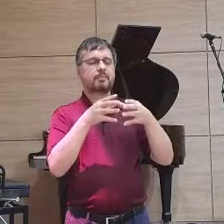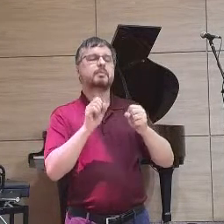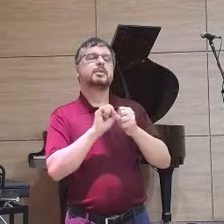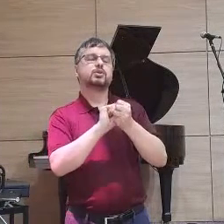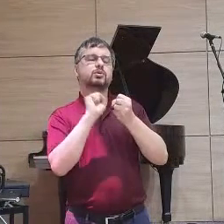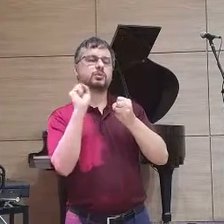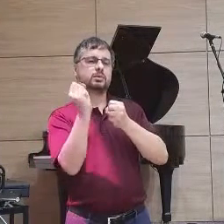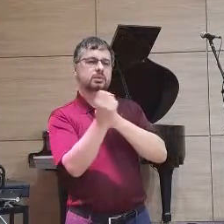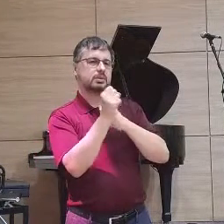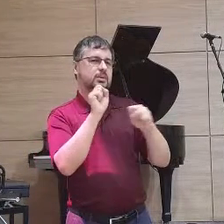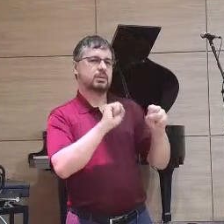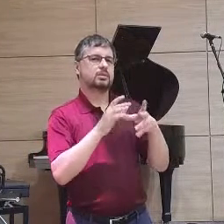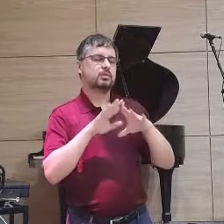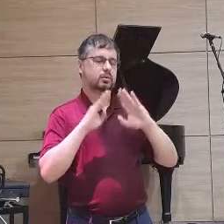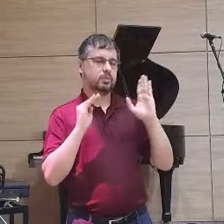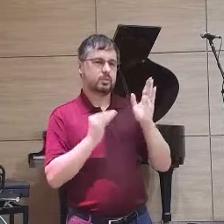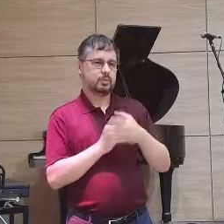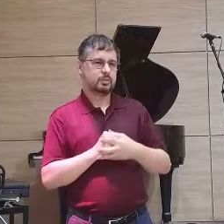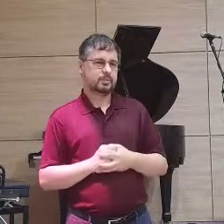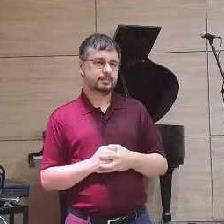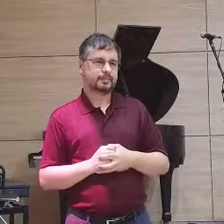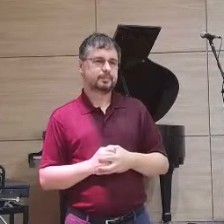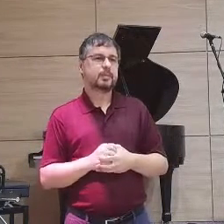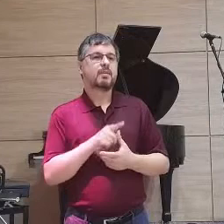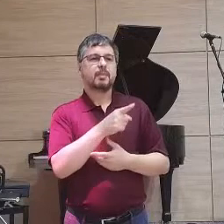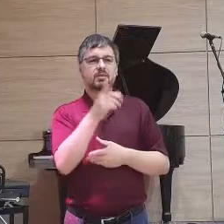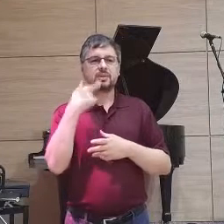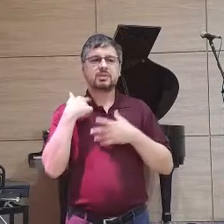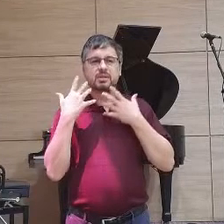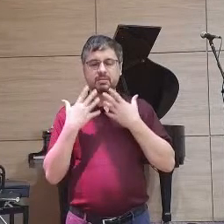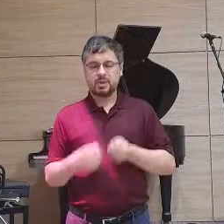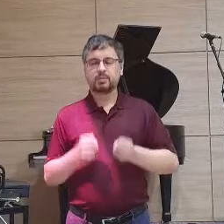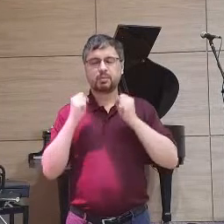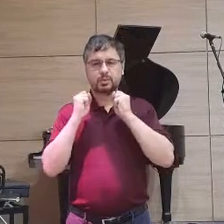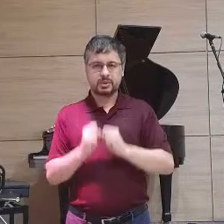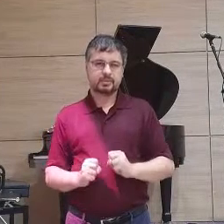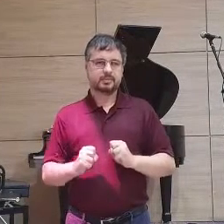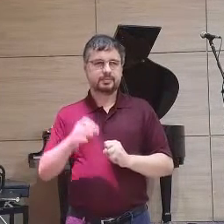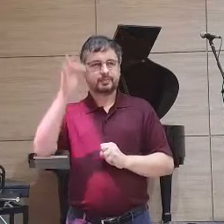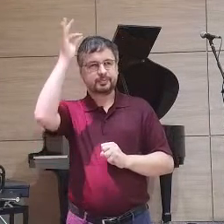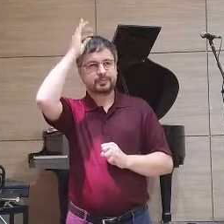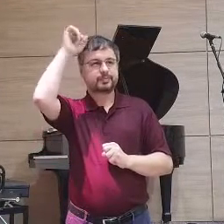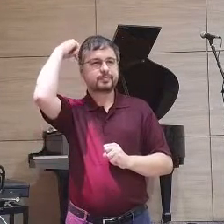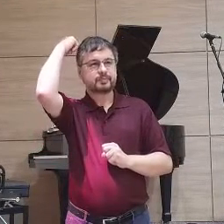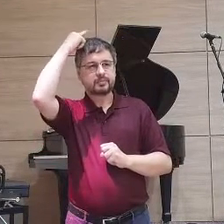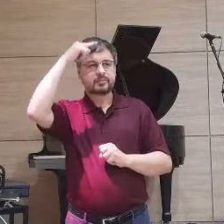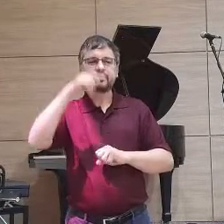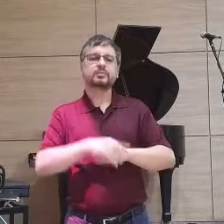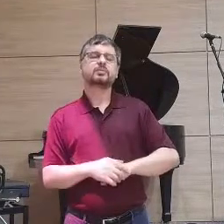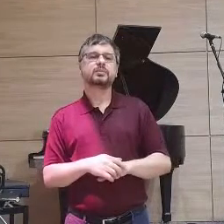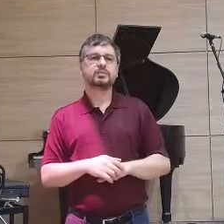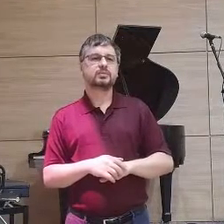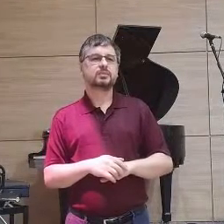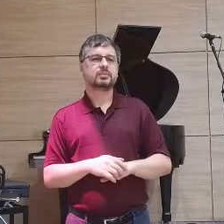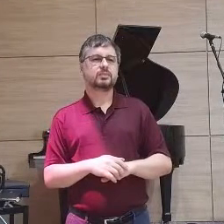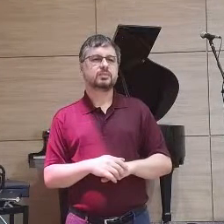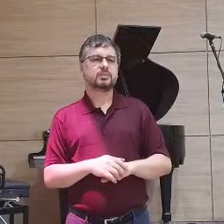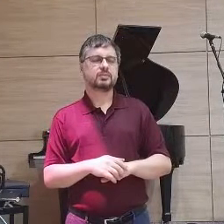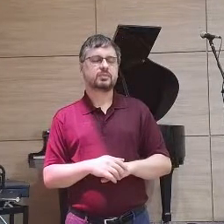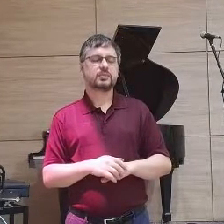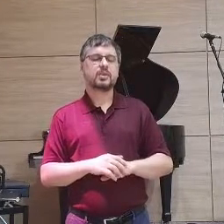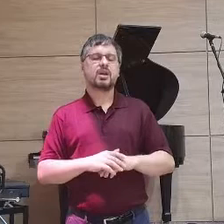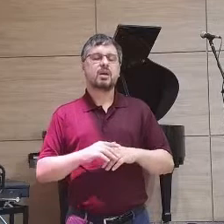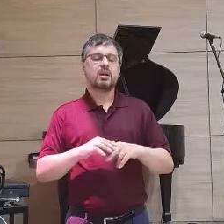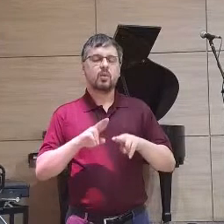sociedade É mas recebereis o poder do Espírito Santo além do Poder de Deus através do Espírito Santo